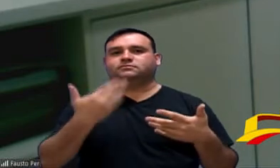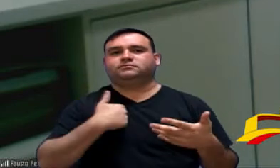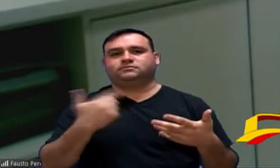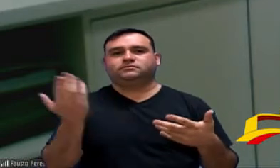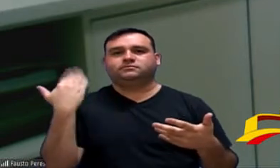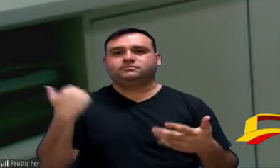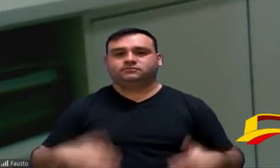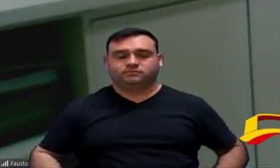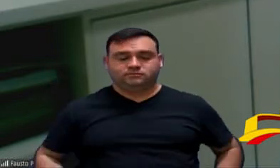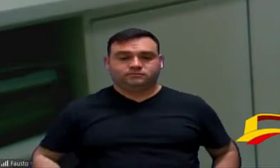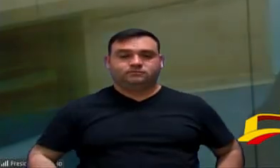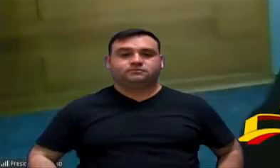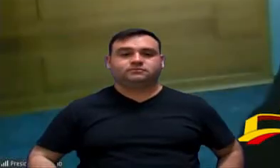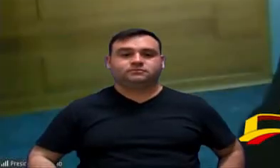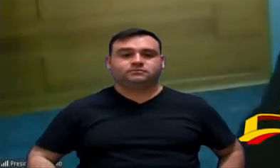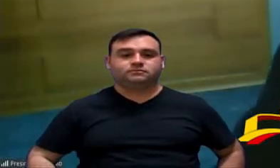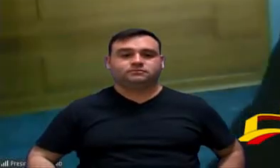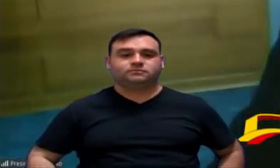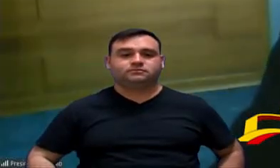presidente.